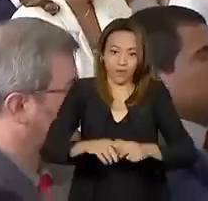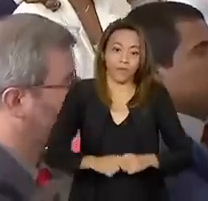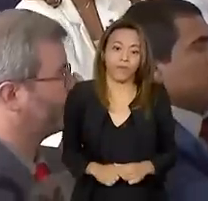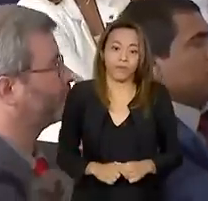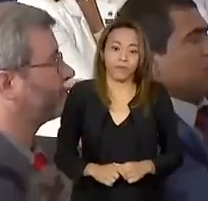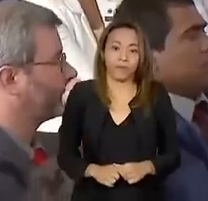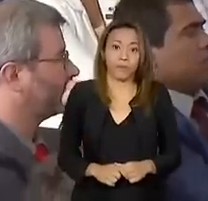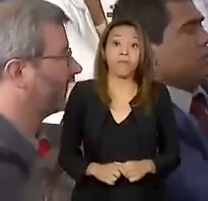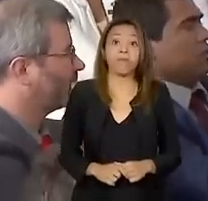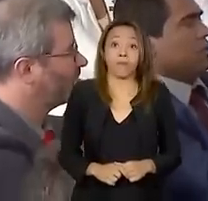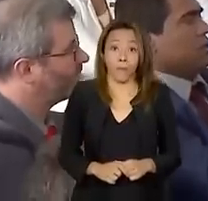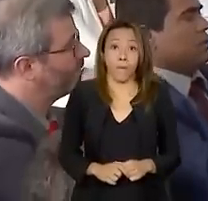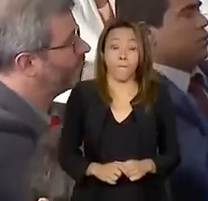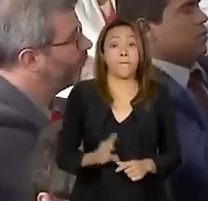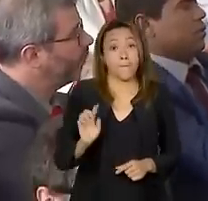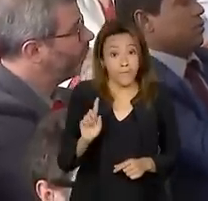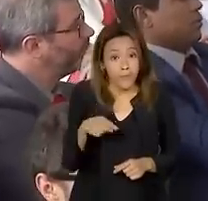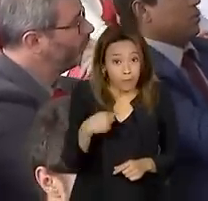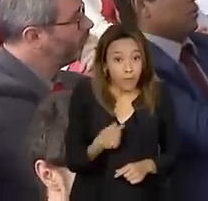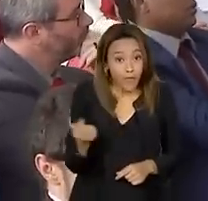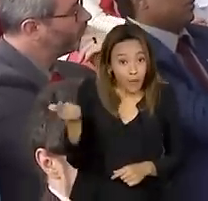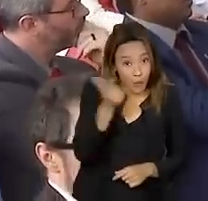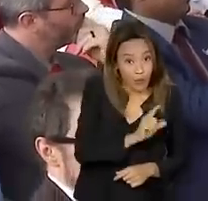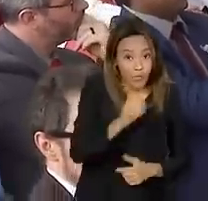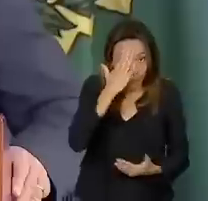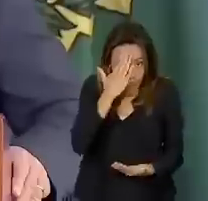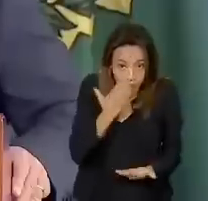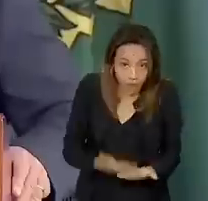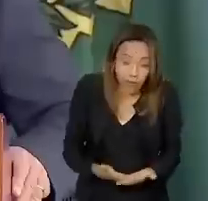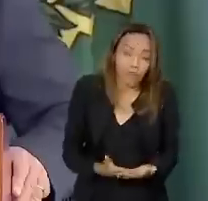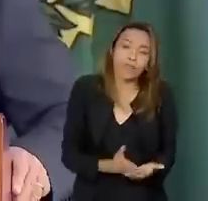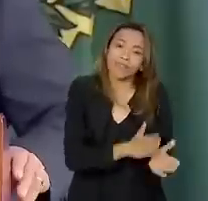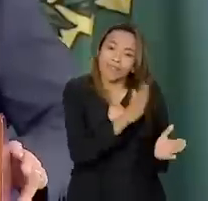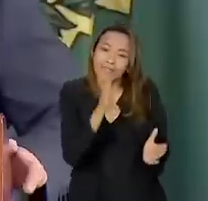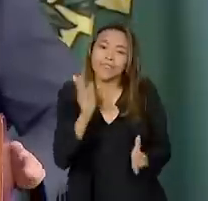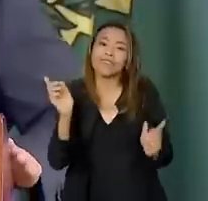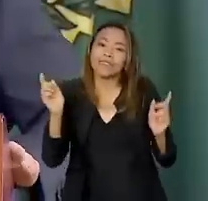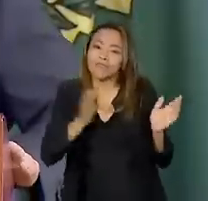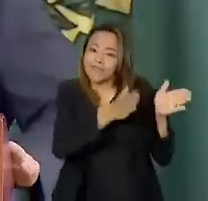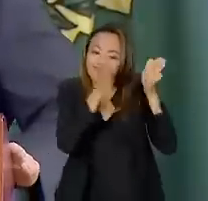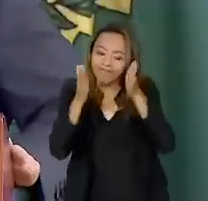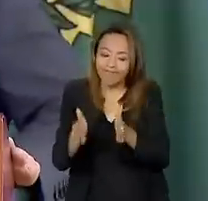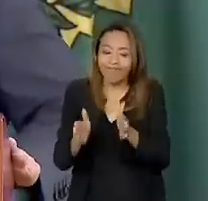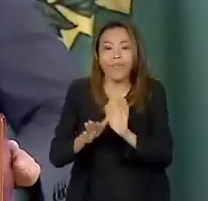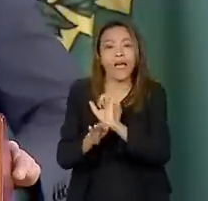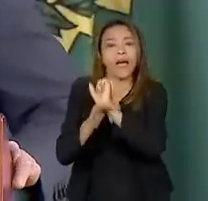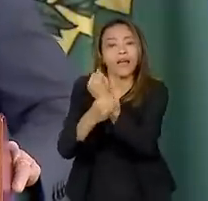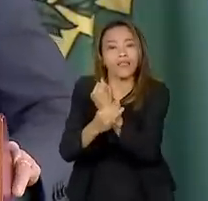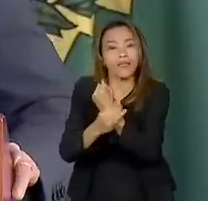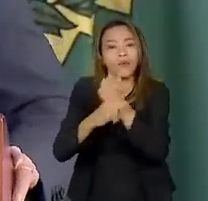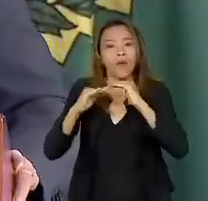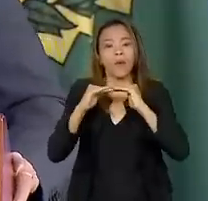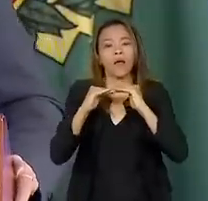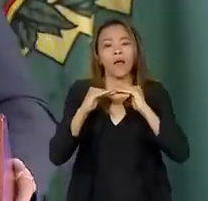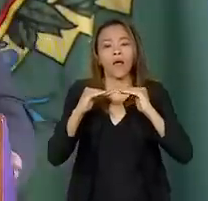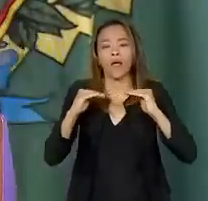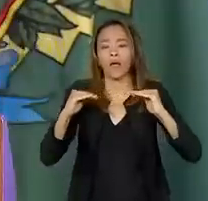Bem, depois da credibilidade, era preciso garantir estabilidade. O que é